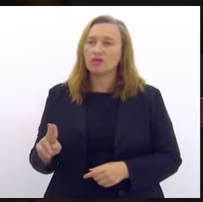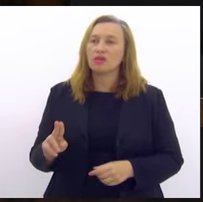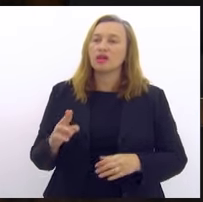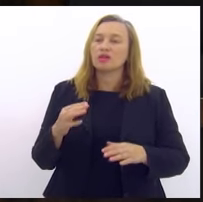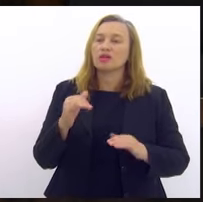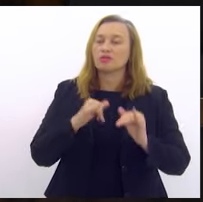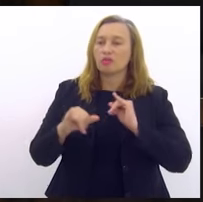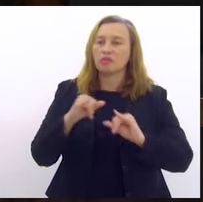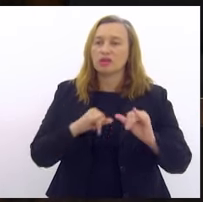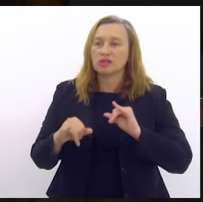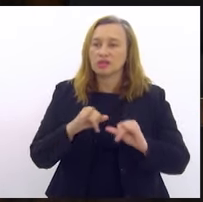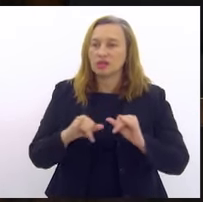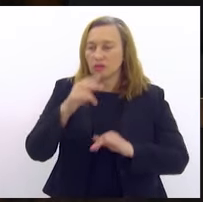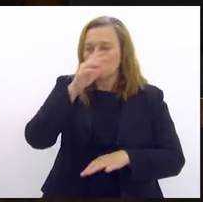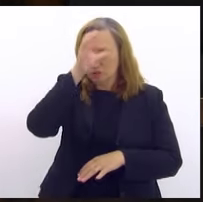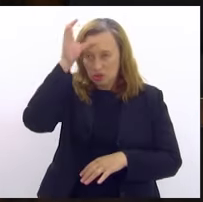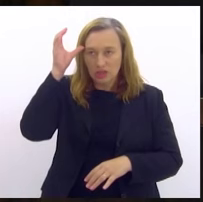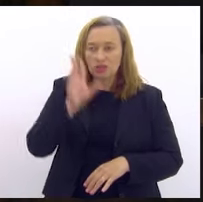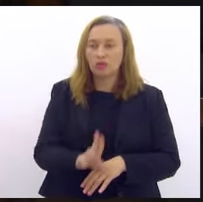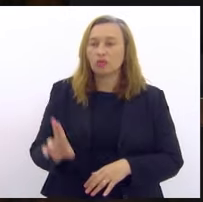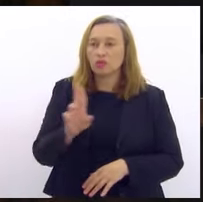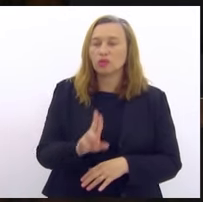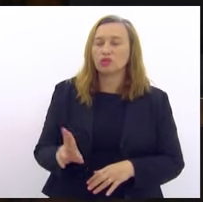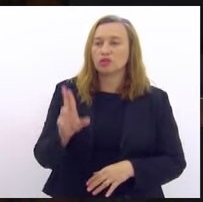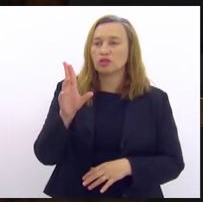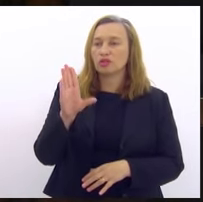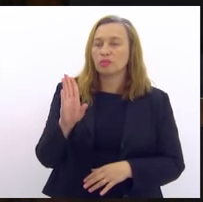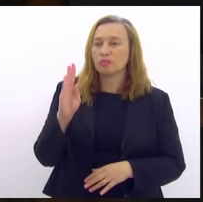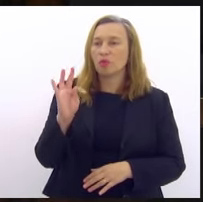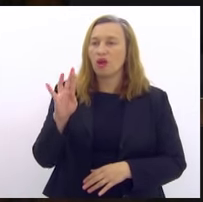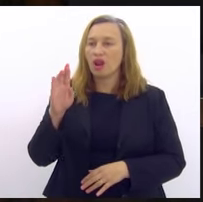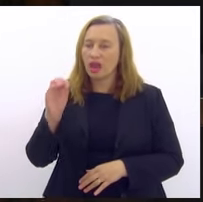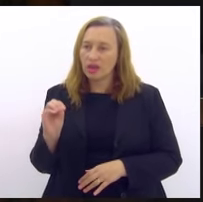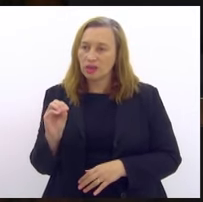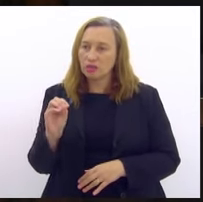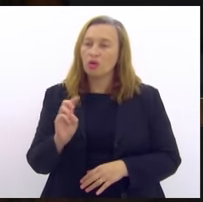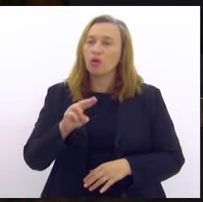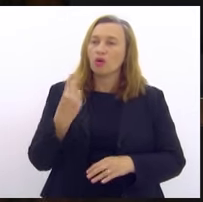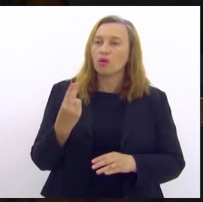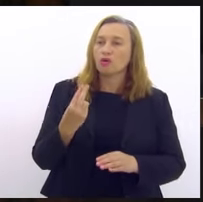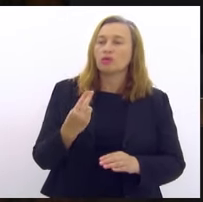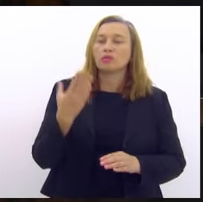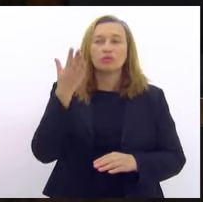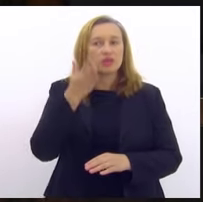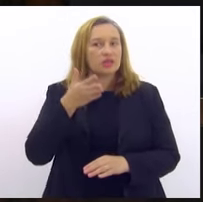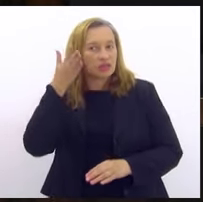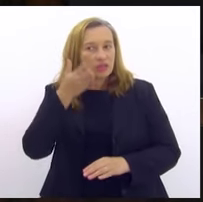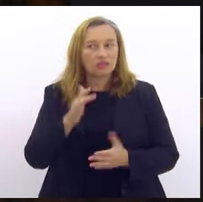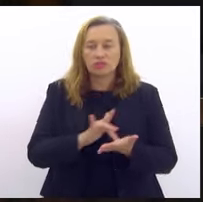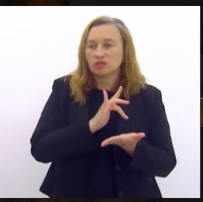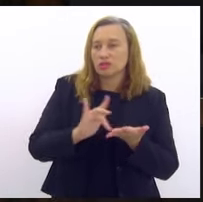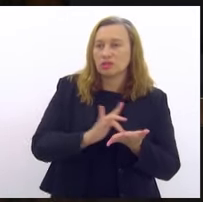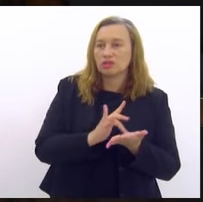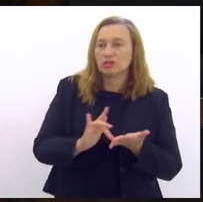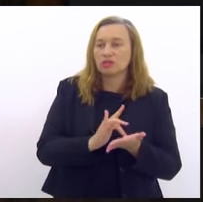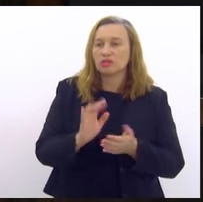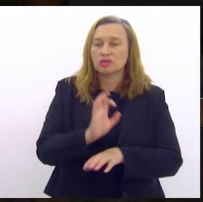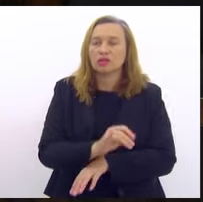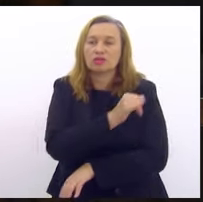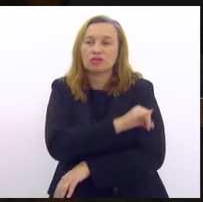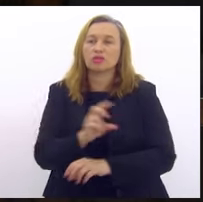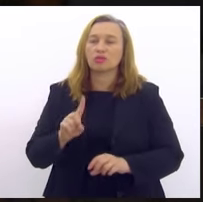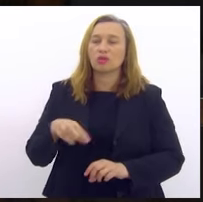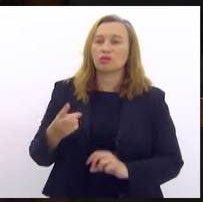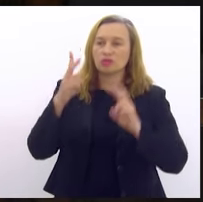consumidor da opção pelo uso de boleto pela internet ou por mensagem de celular, no âmbito do Estado do Rio de Janeiro e dar outras